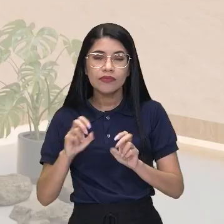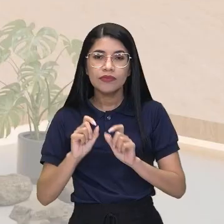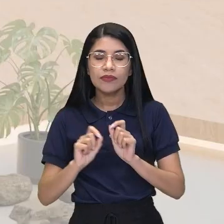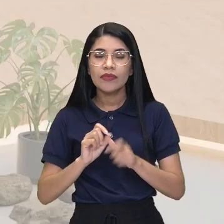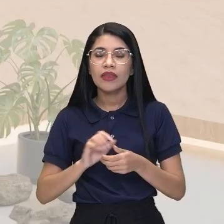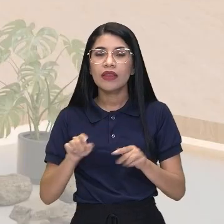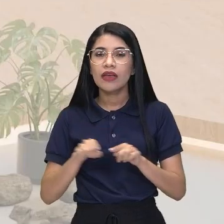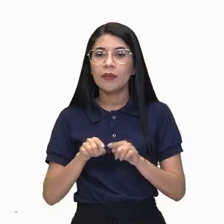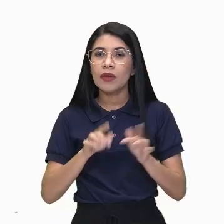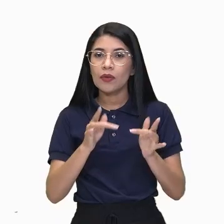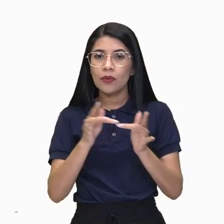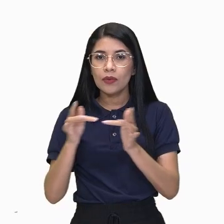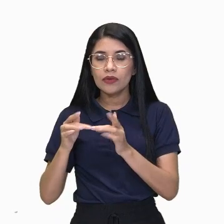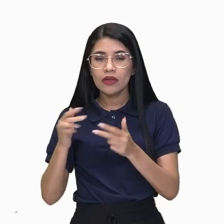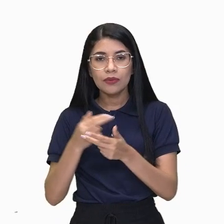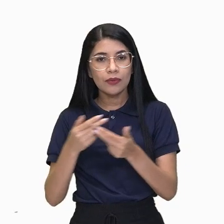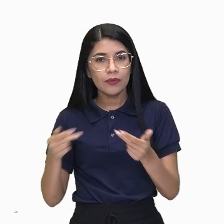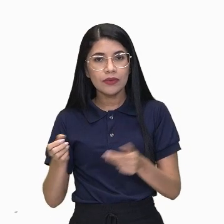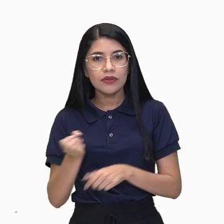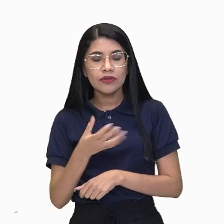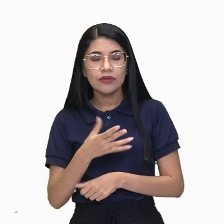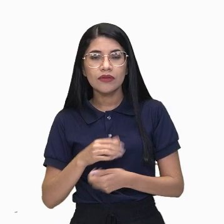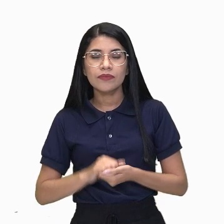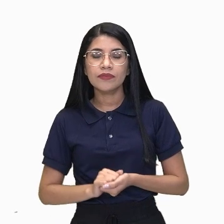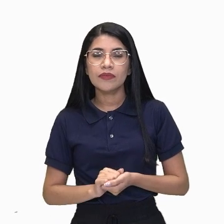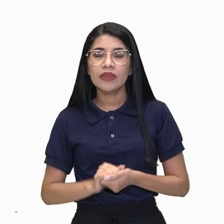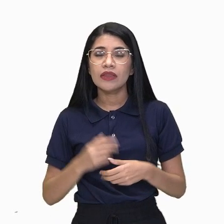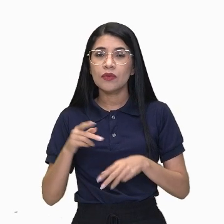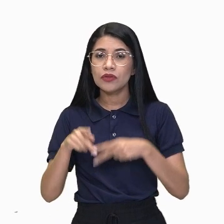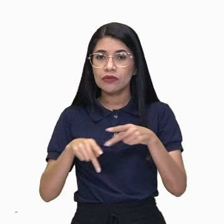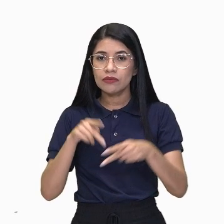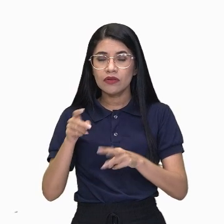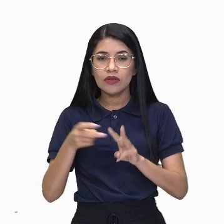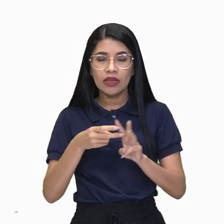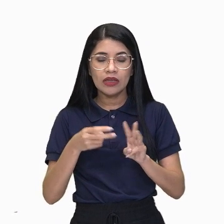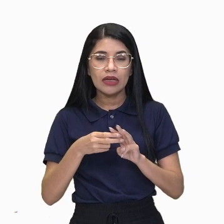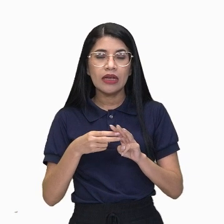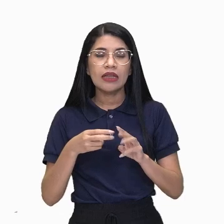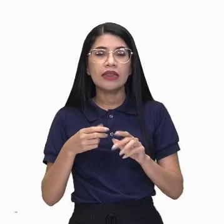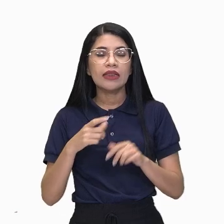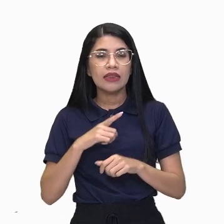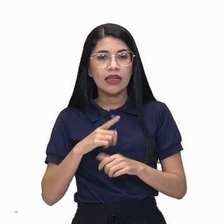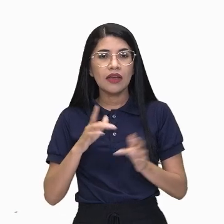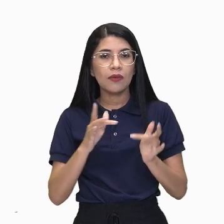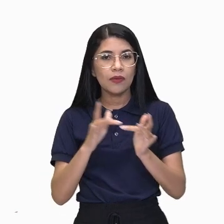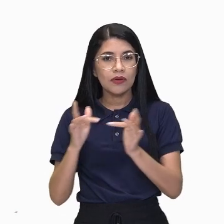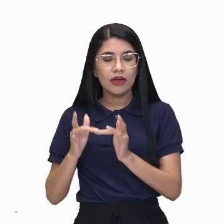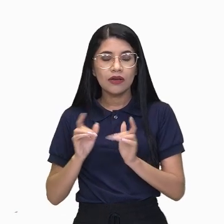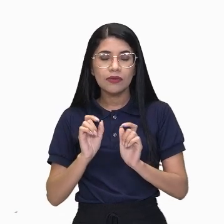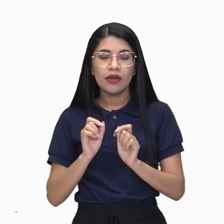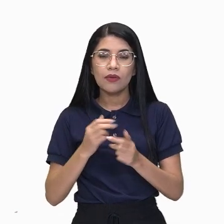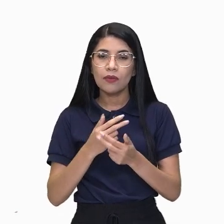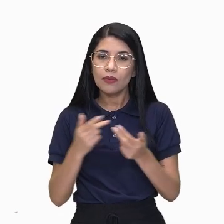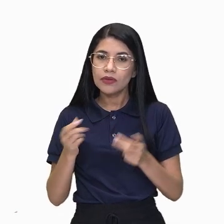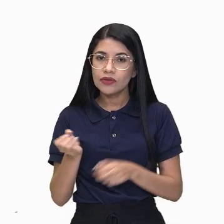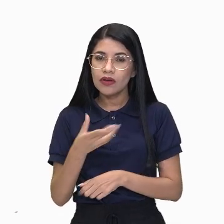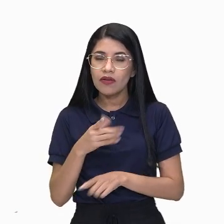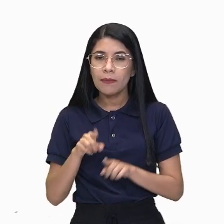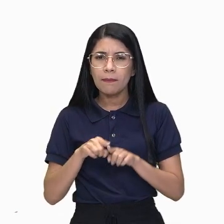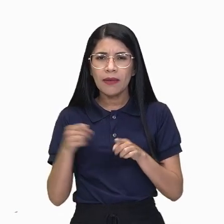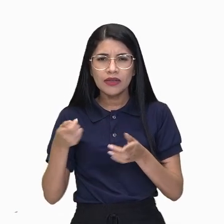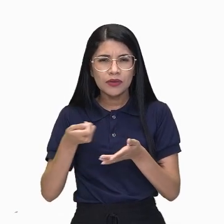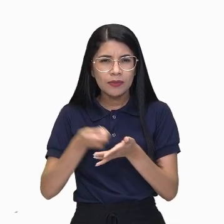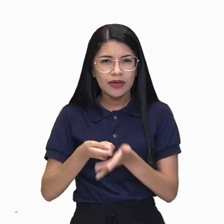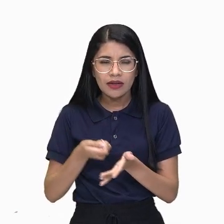a modernidade. Então, os povos originários, eles vão entrar em contato com a modernidade. Porém, isso não tem que ser uma